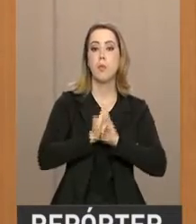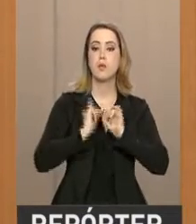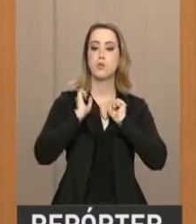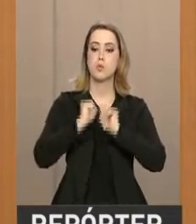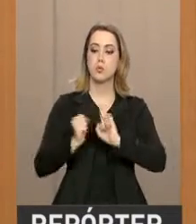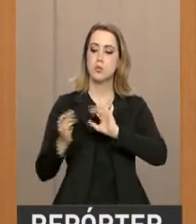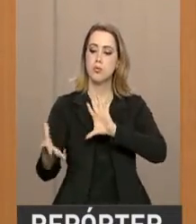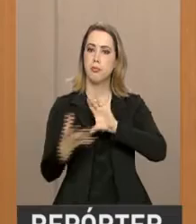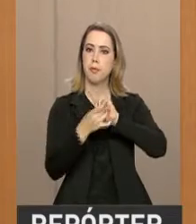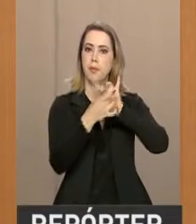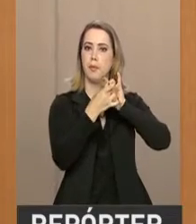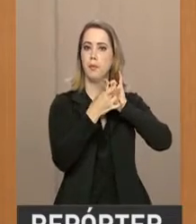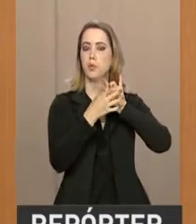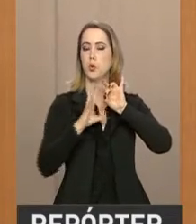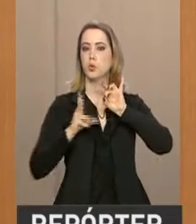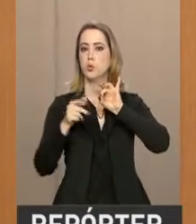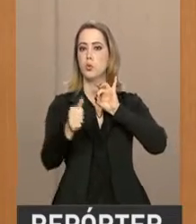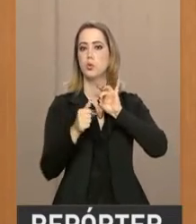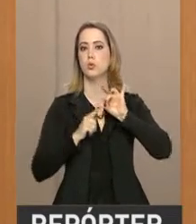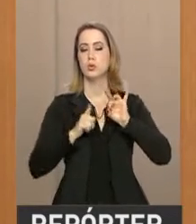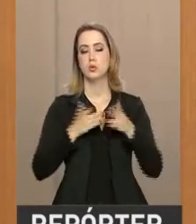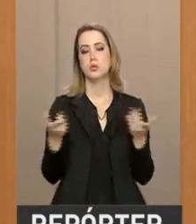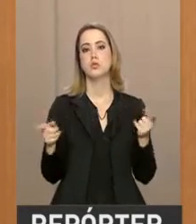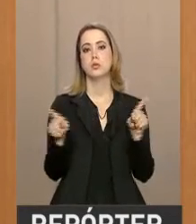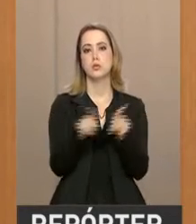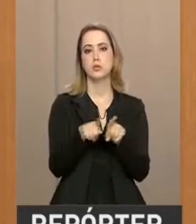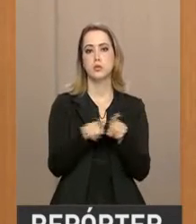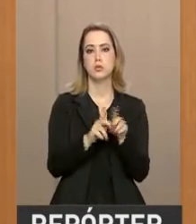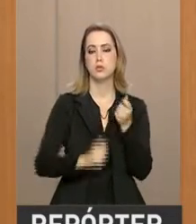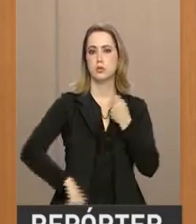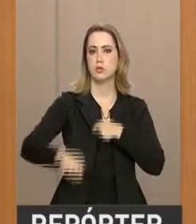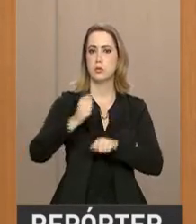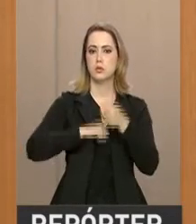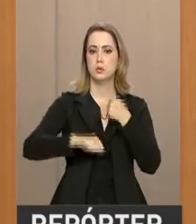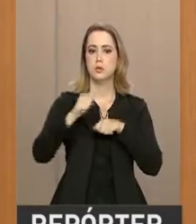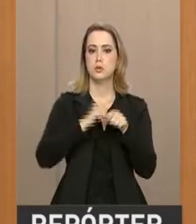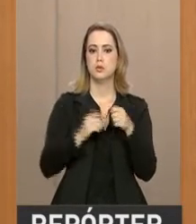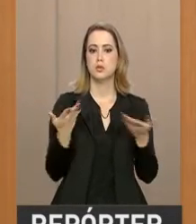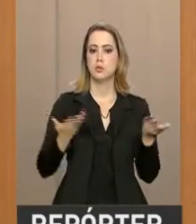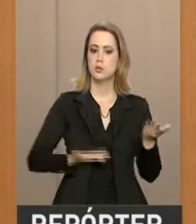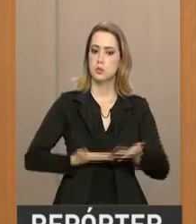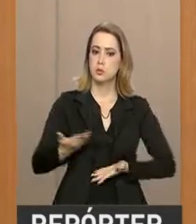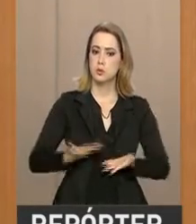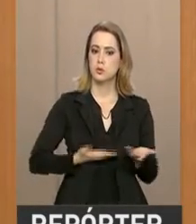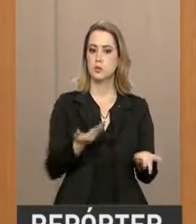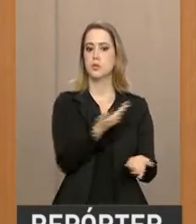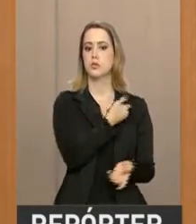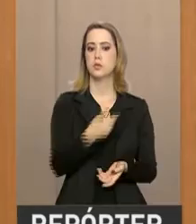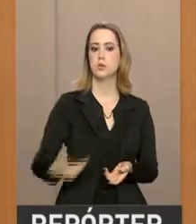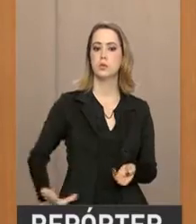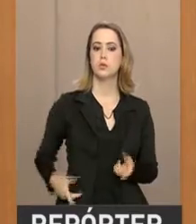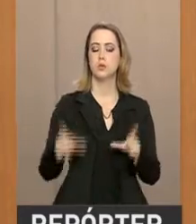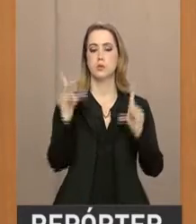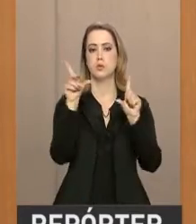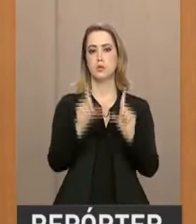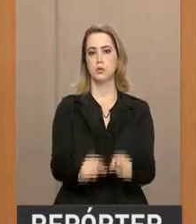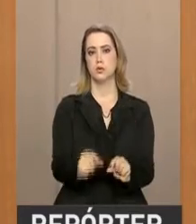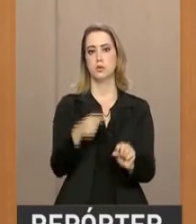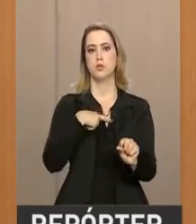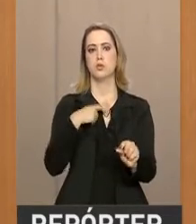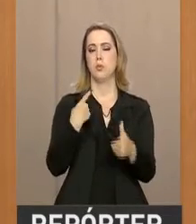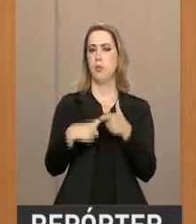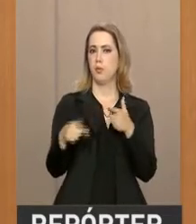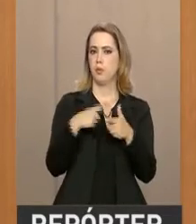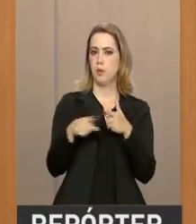administração pública e, ao mesmo tempo, trará economias expressivas ao poder público com a redução de custos de eliminação de